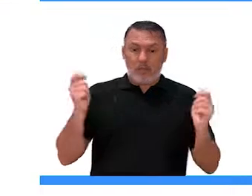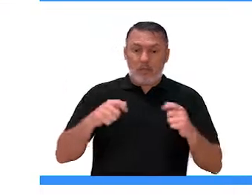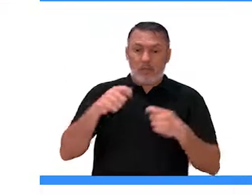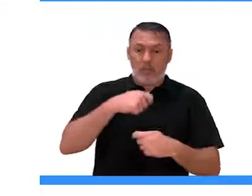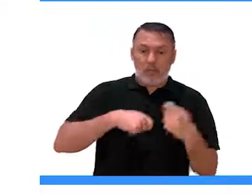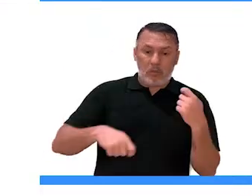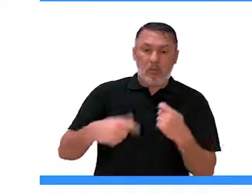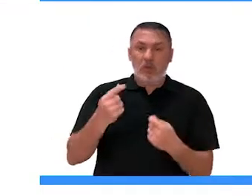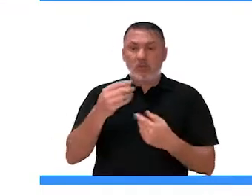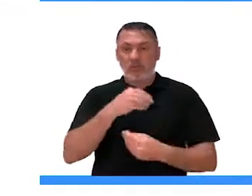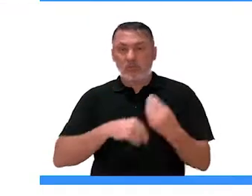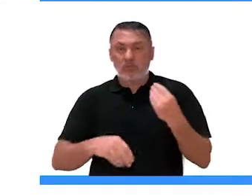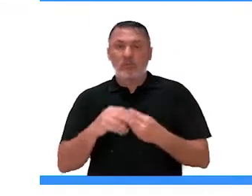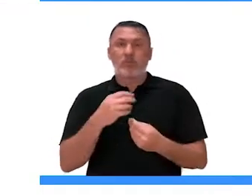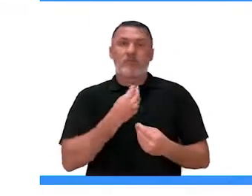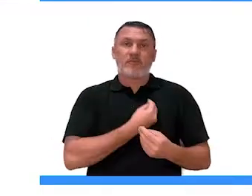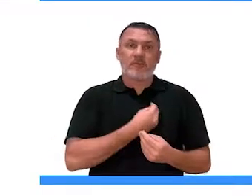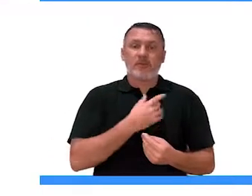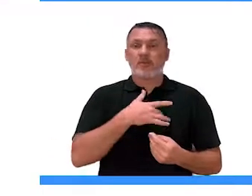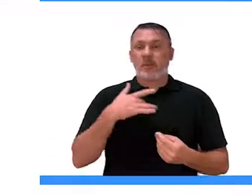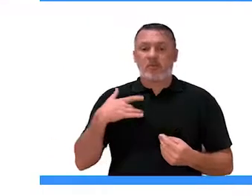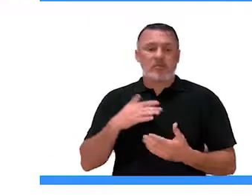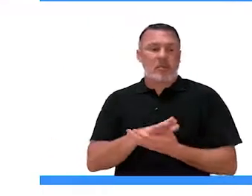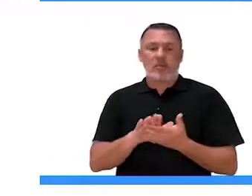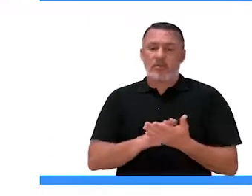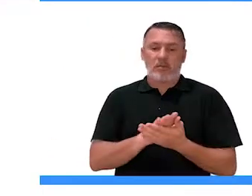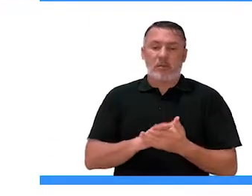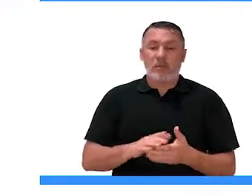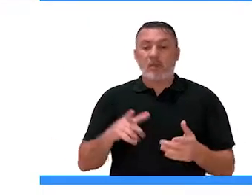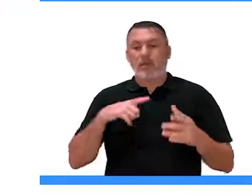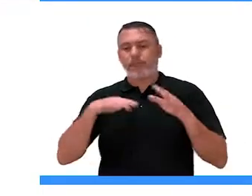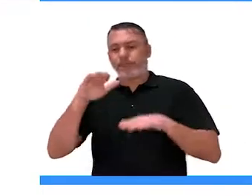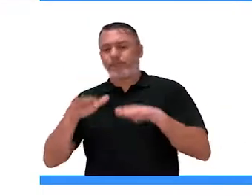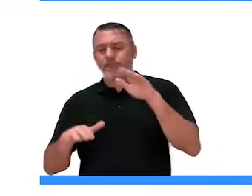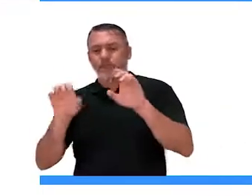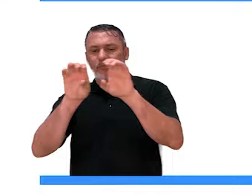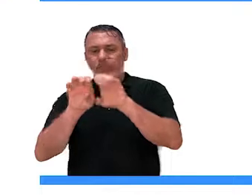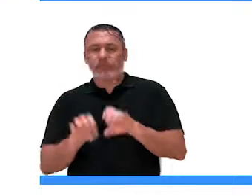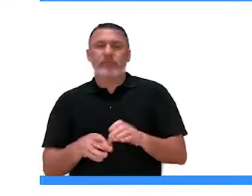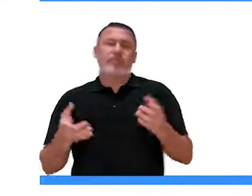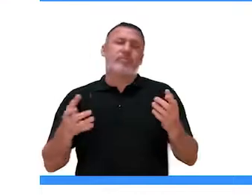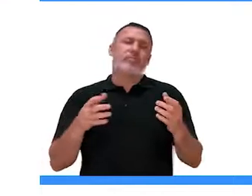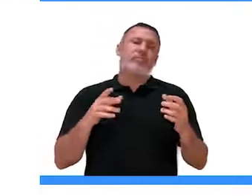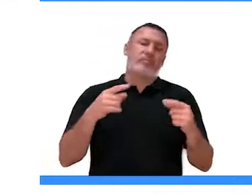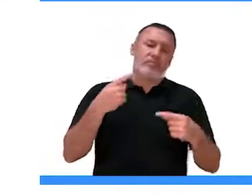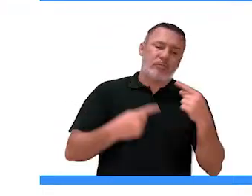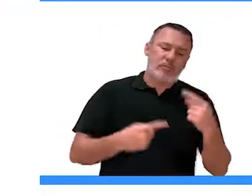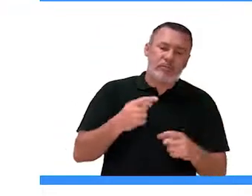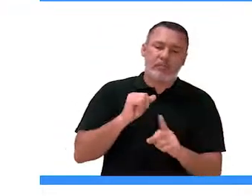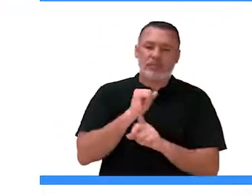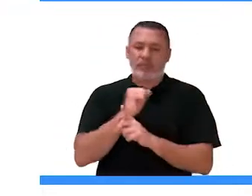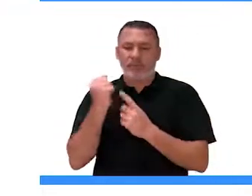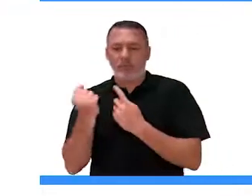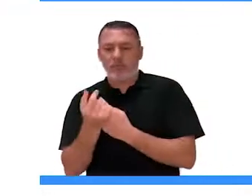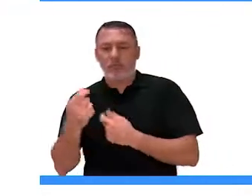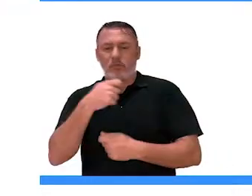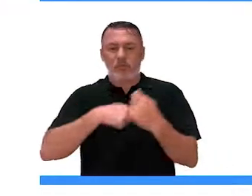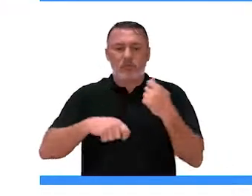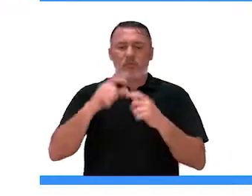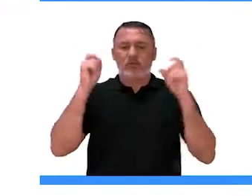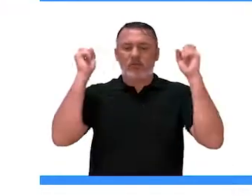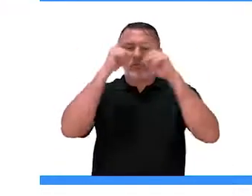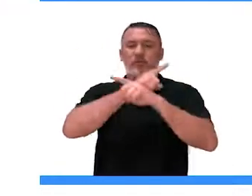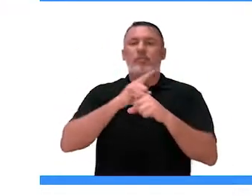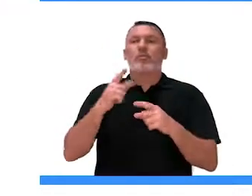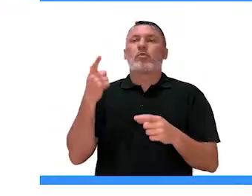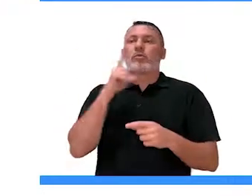econômicas para adotar um estilo de vida ativo e saudável. Há desigualdades estruturais com raízes políticas, econômicas e sociais que dificultam